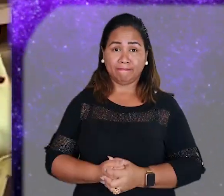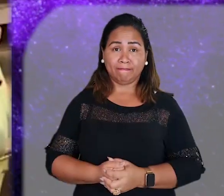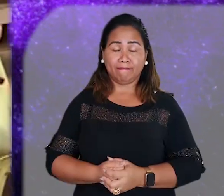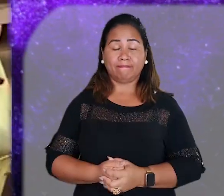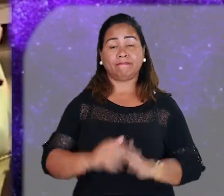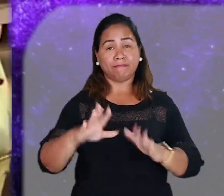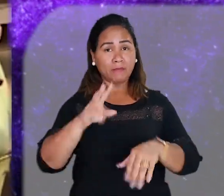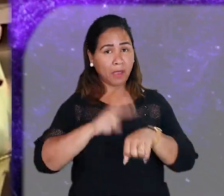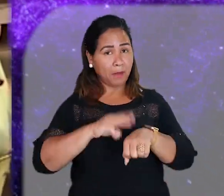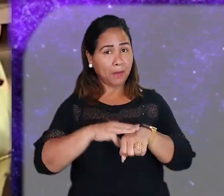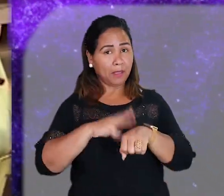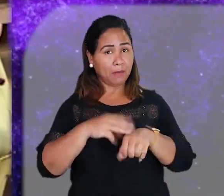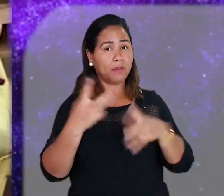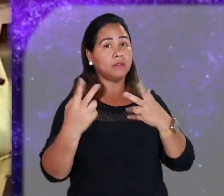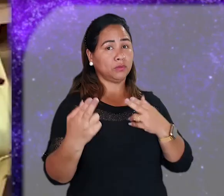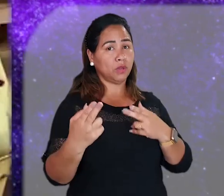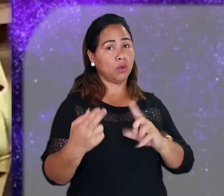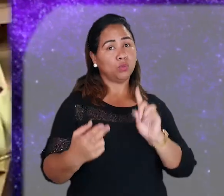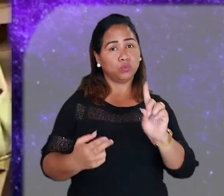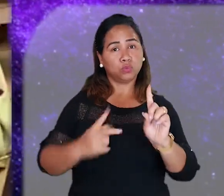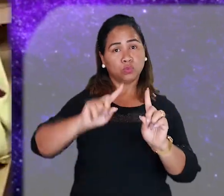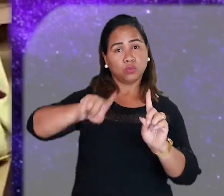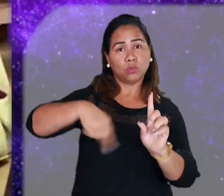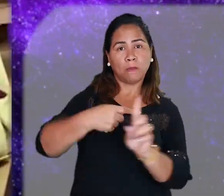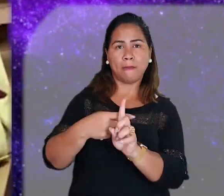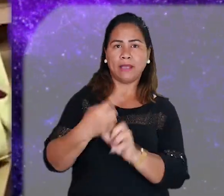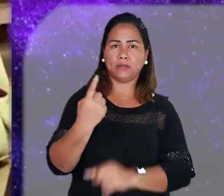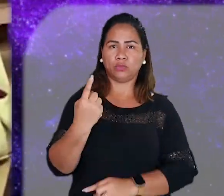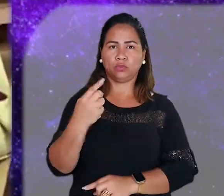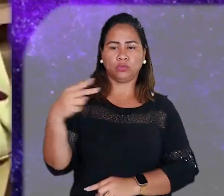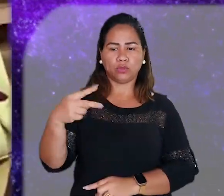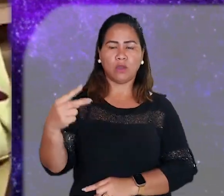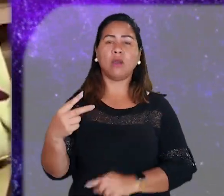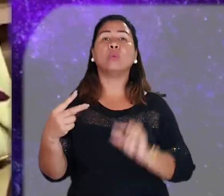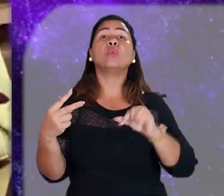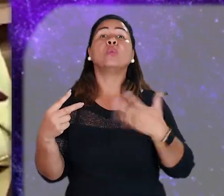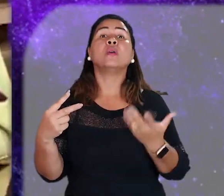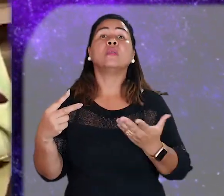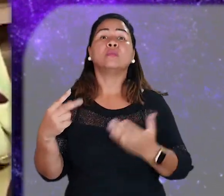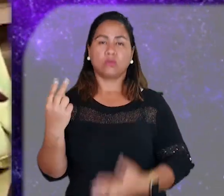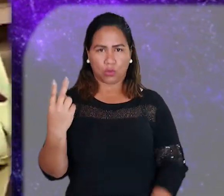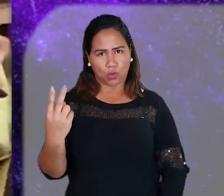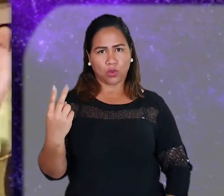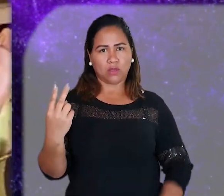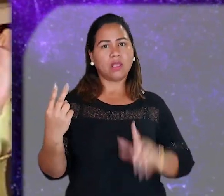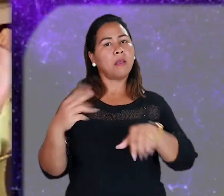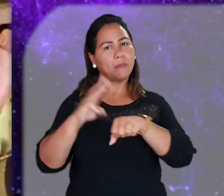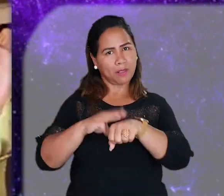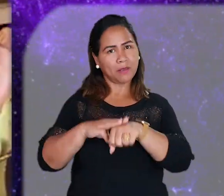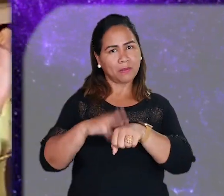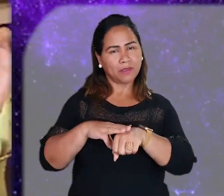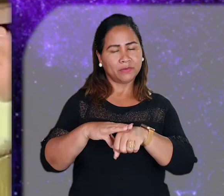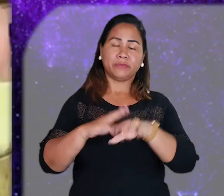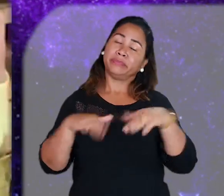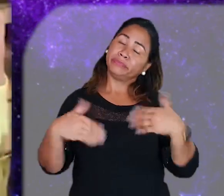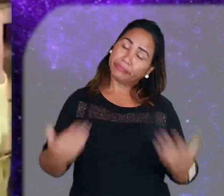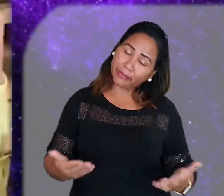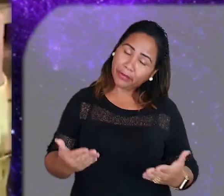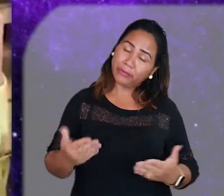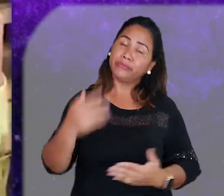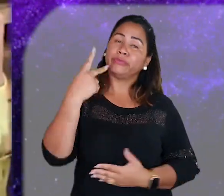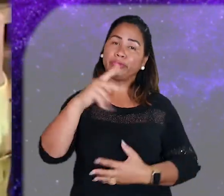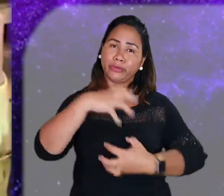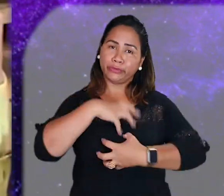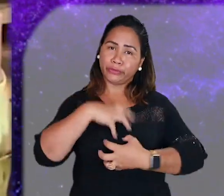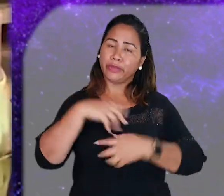pergunta como é que eu sei mas um é quanto dois Isso é o quê matemática tá bom isso